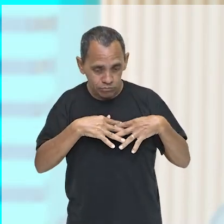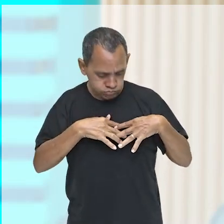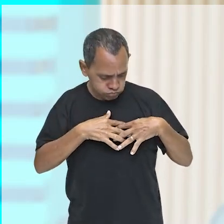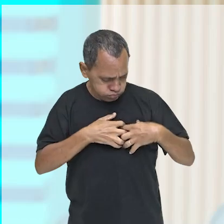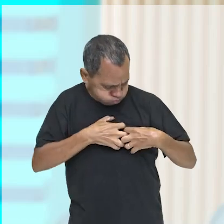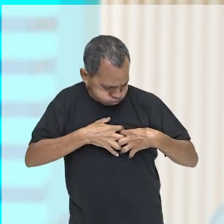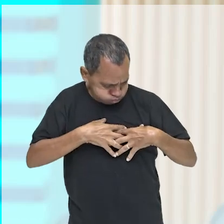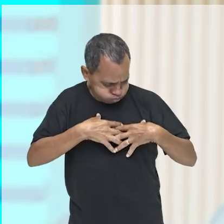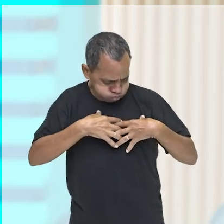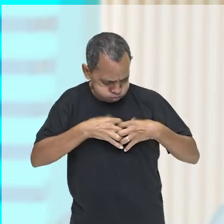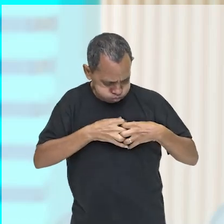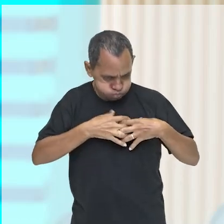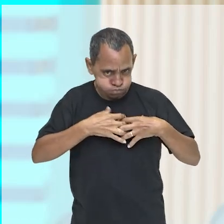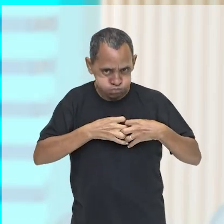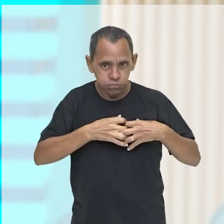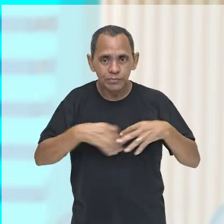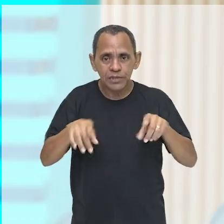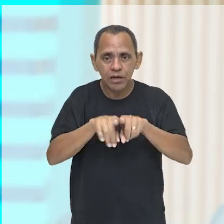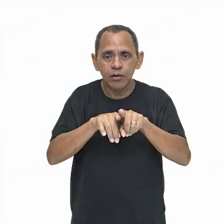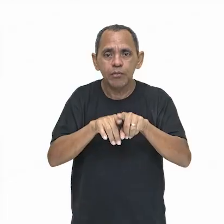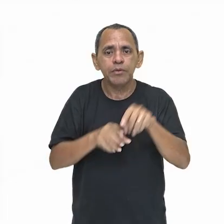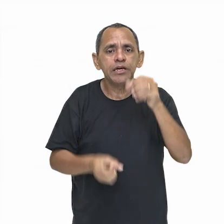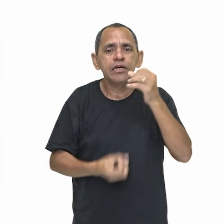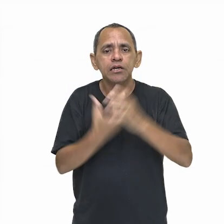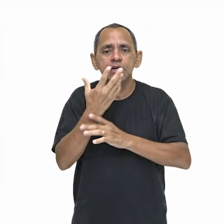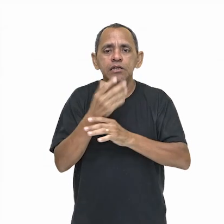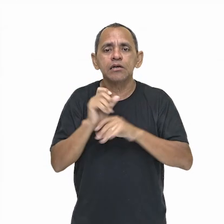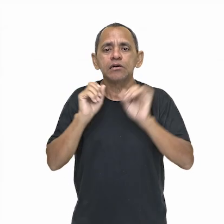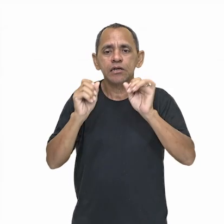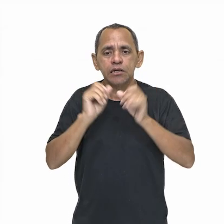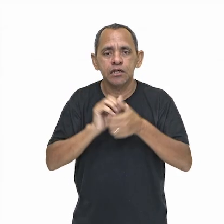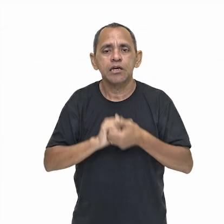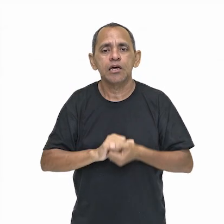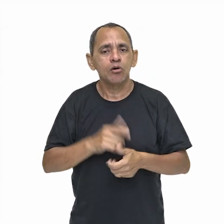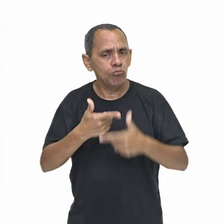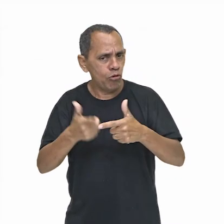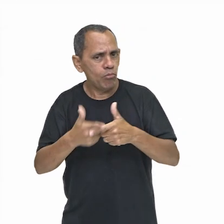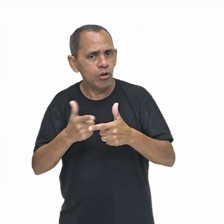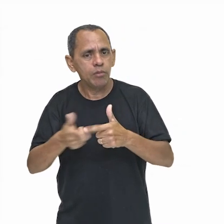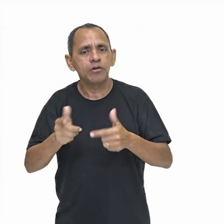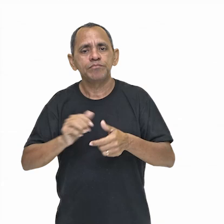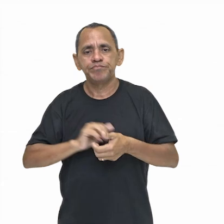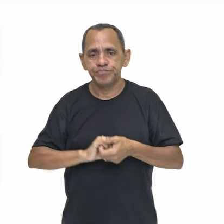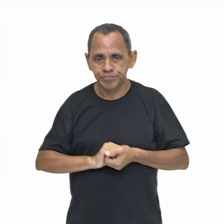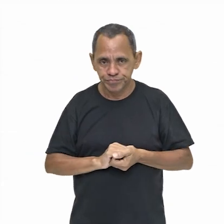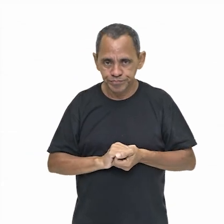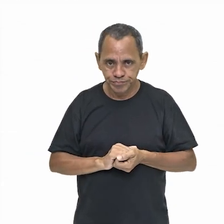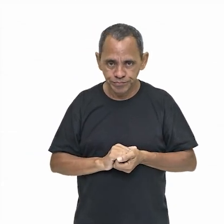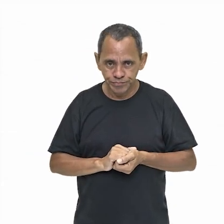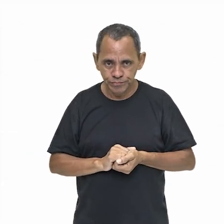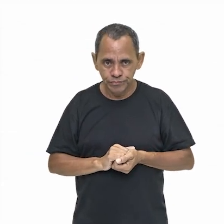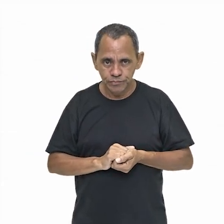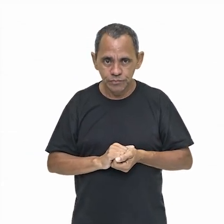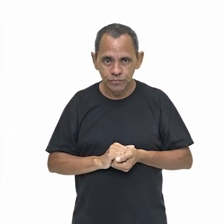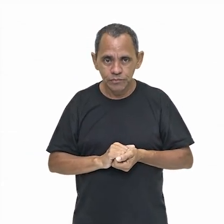que surge então o problema da pressão alta. Acontece que nem